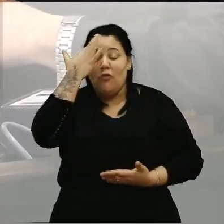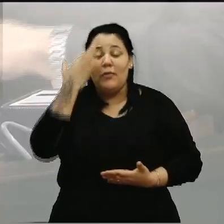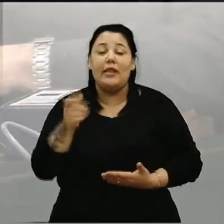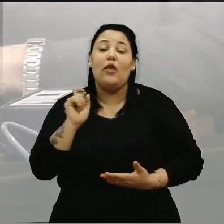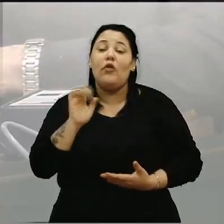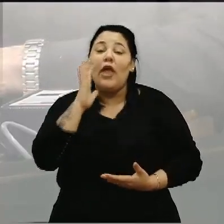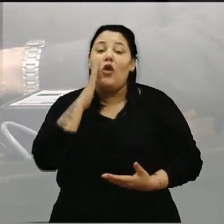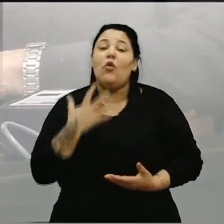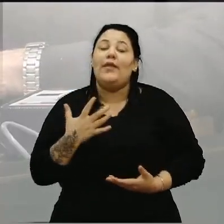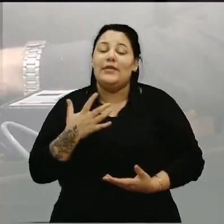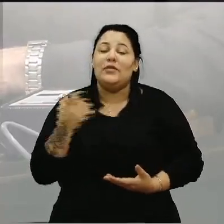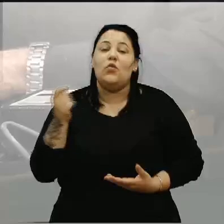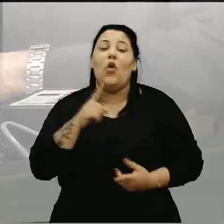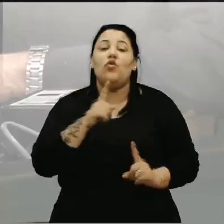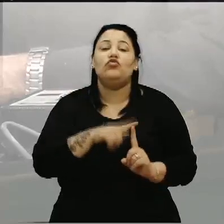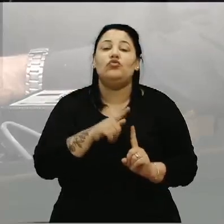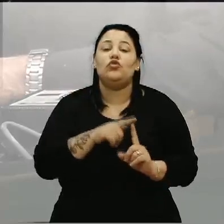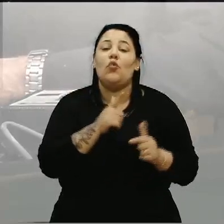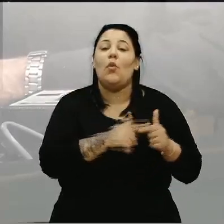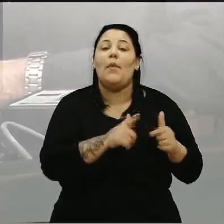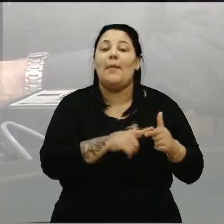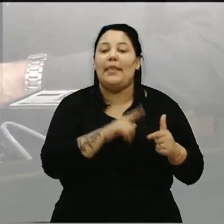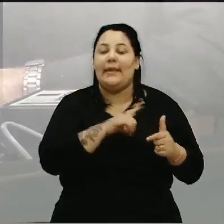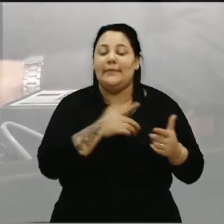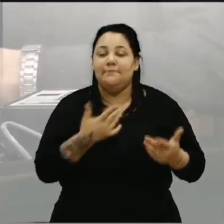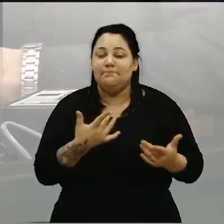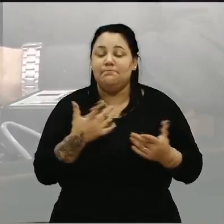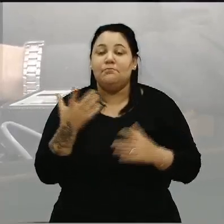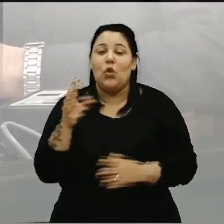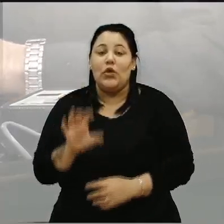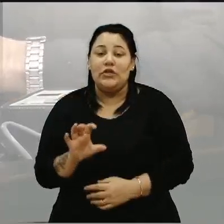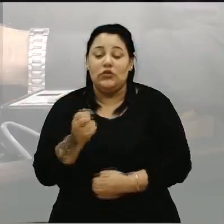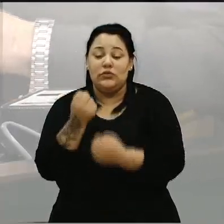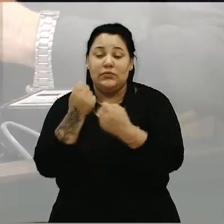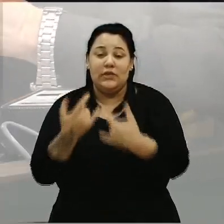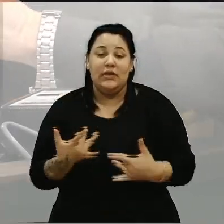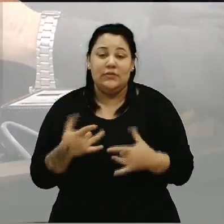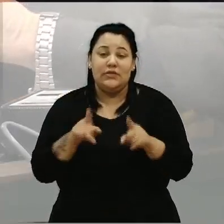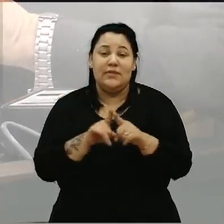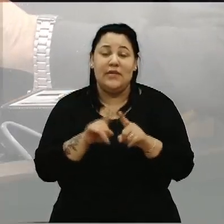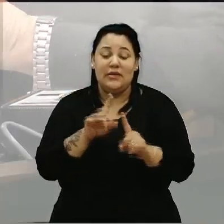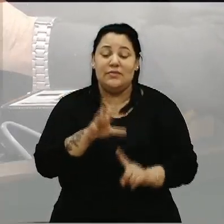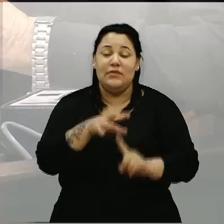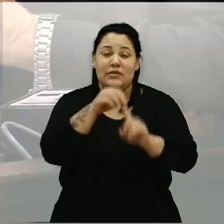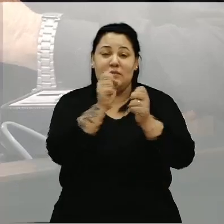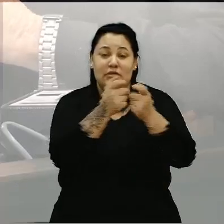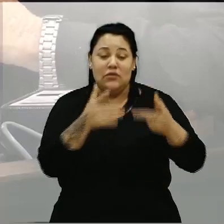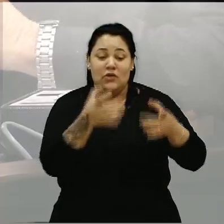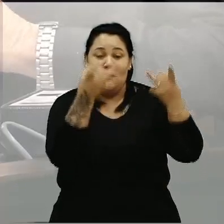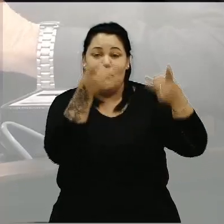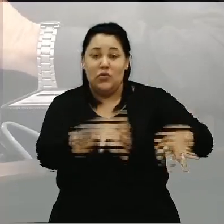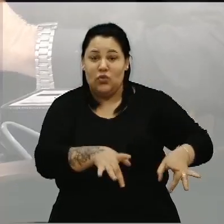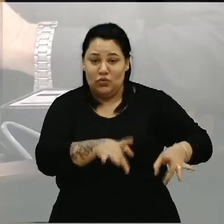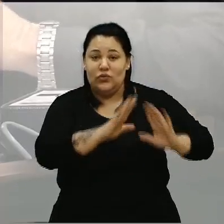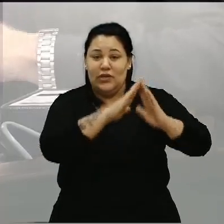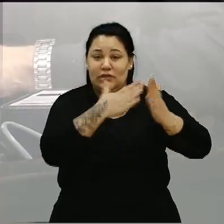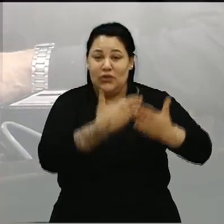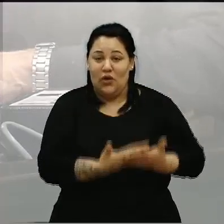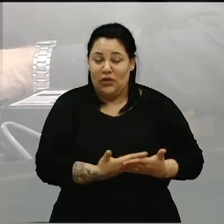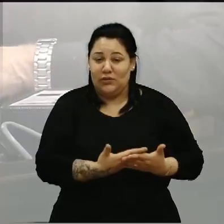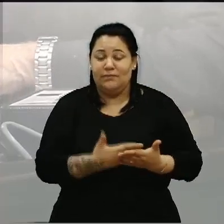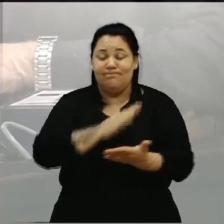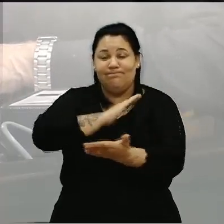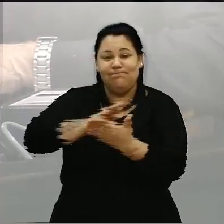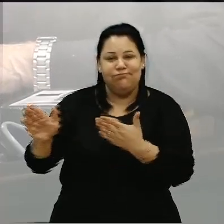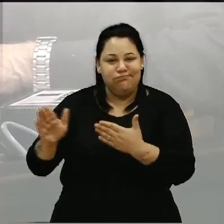para tal. Nesse sentido, apontam que os principais fatores para o abandono e